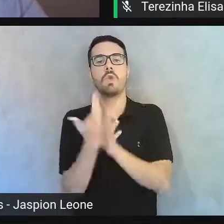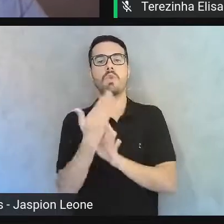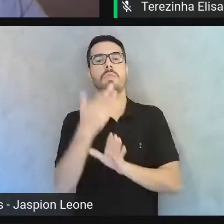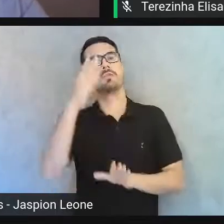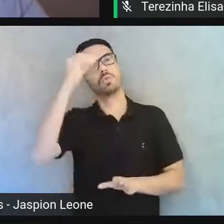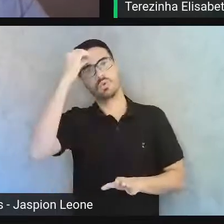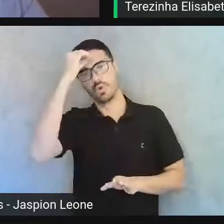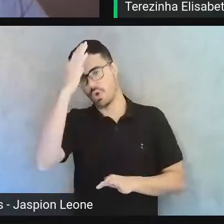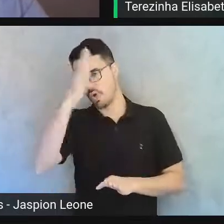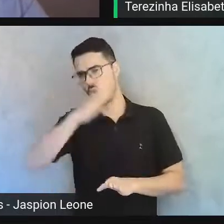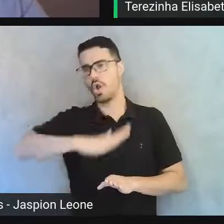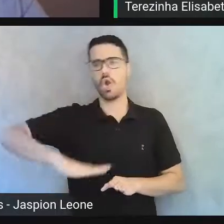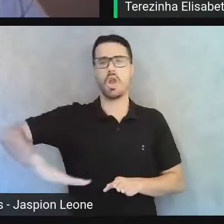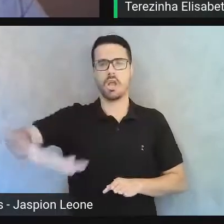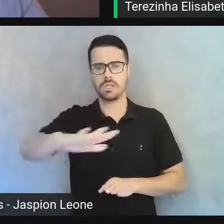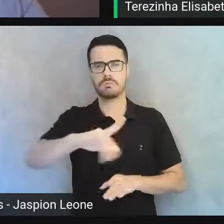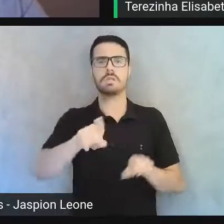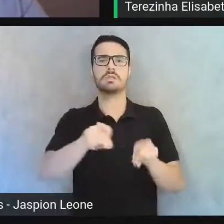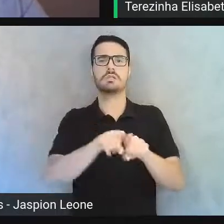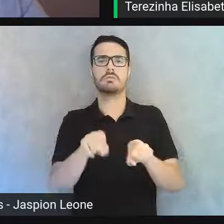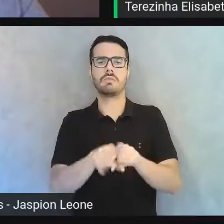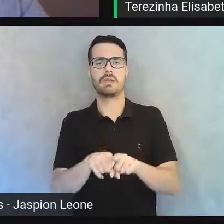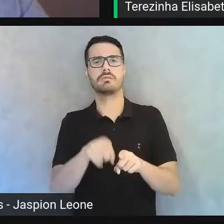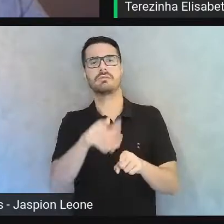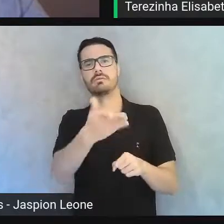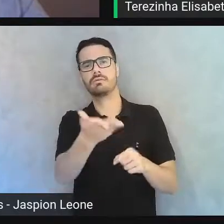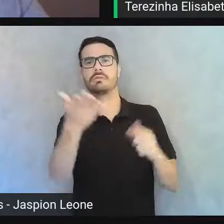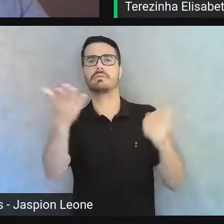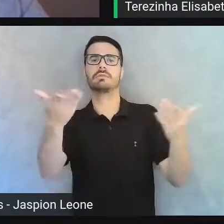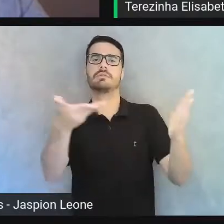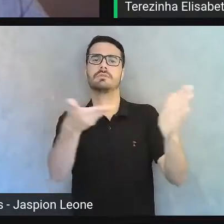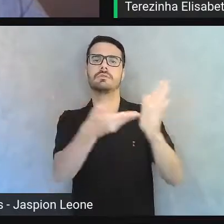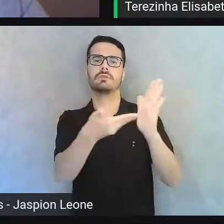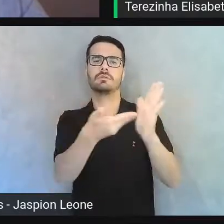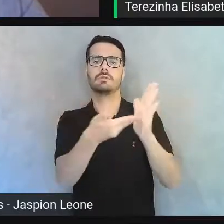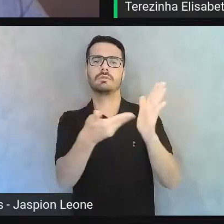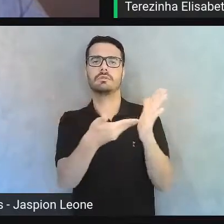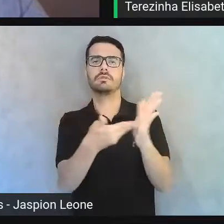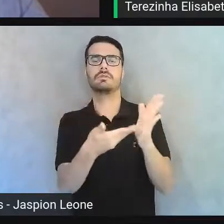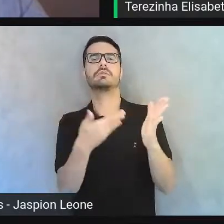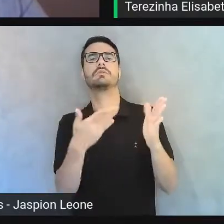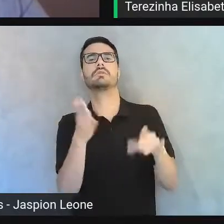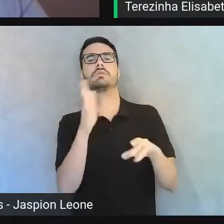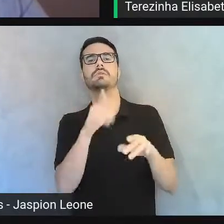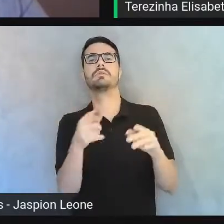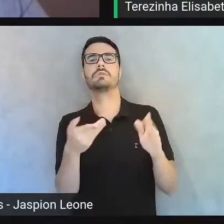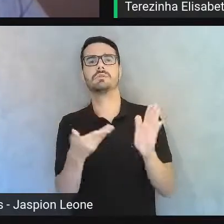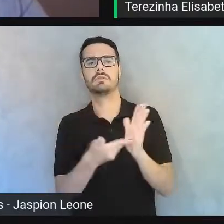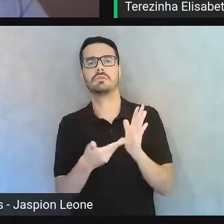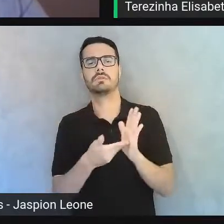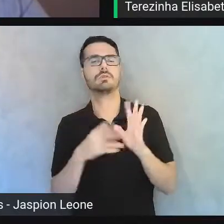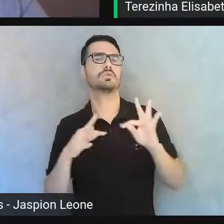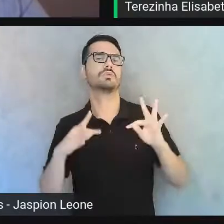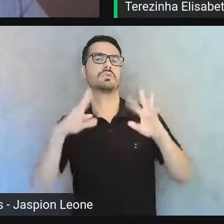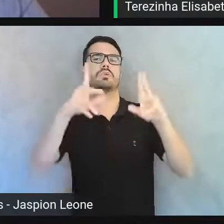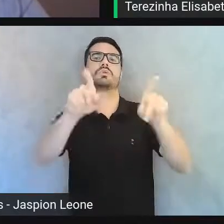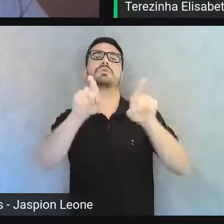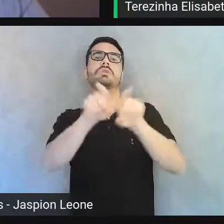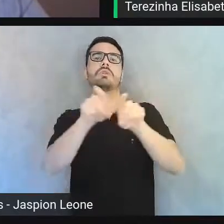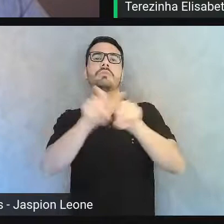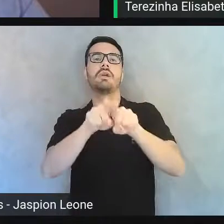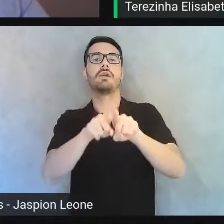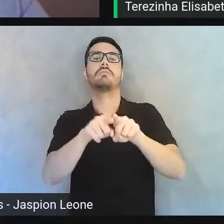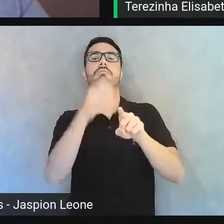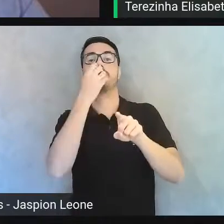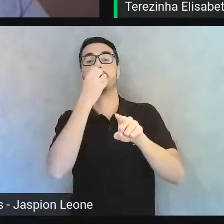conhecimento em benefício, seja da Casa, da Câmara, do Congresso como um todo, e, em última